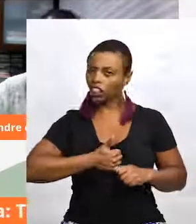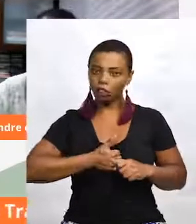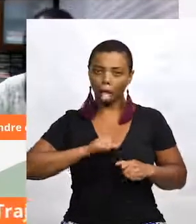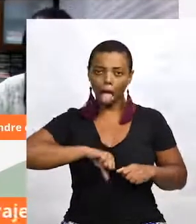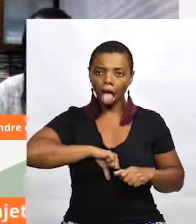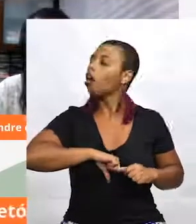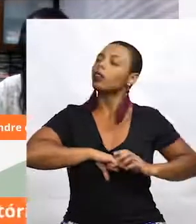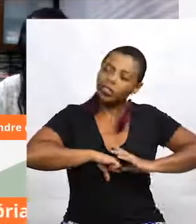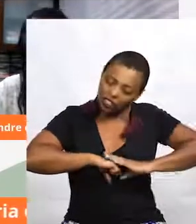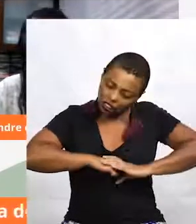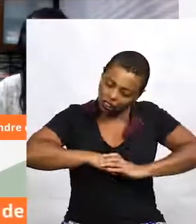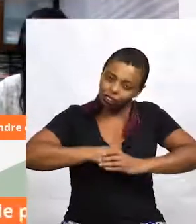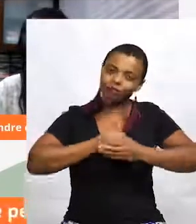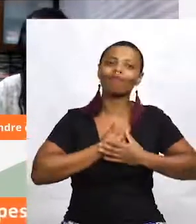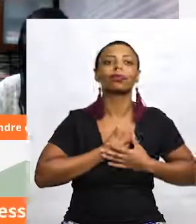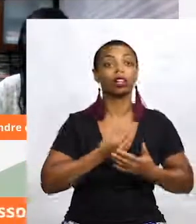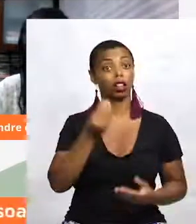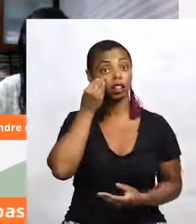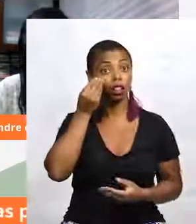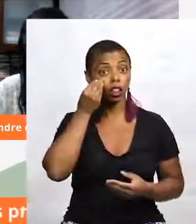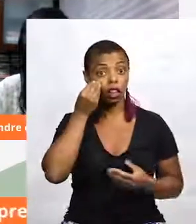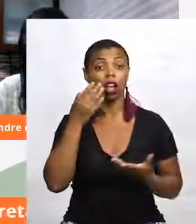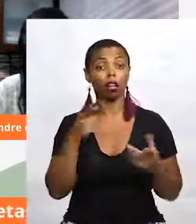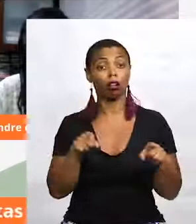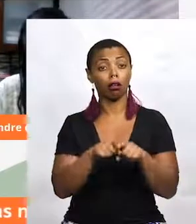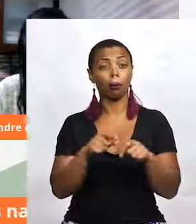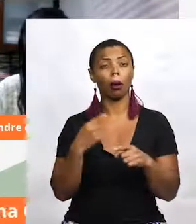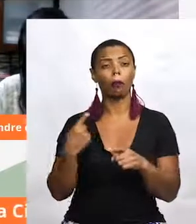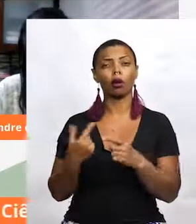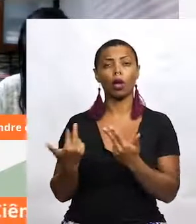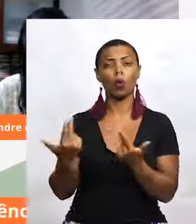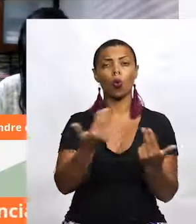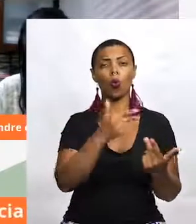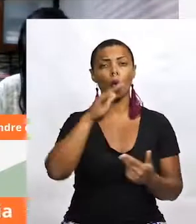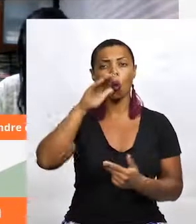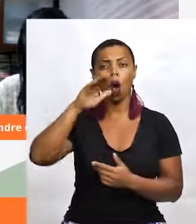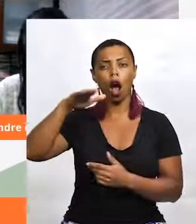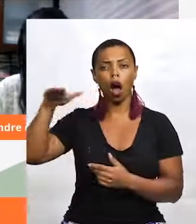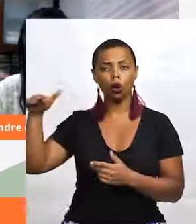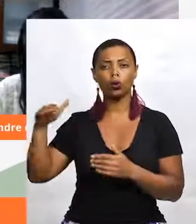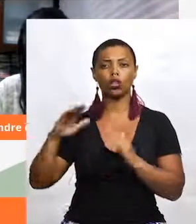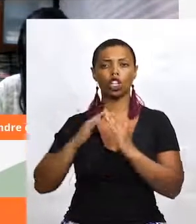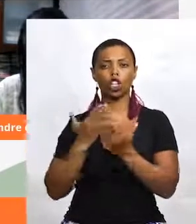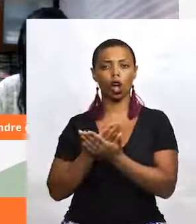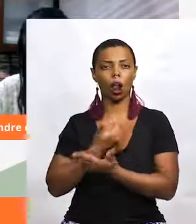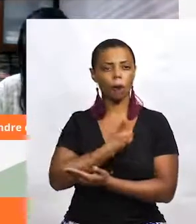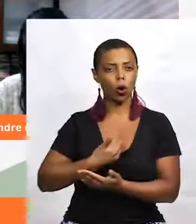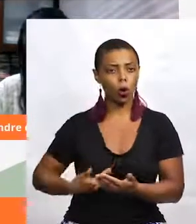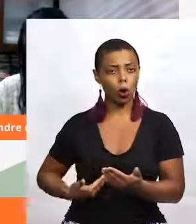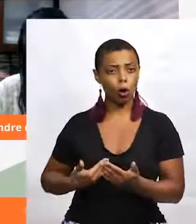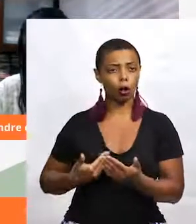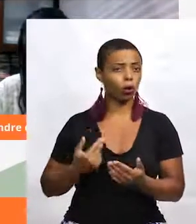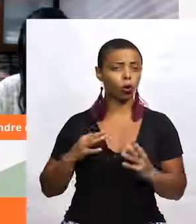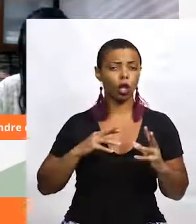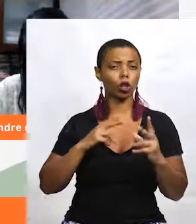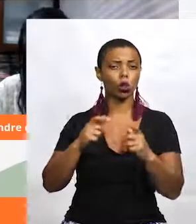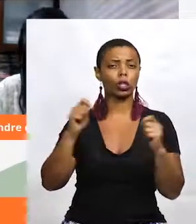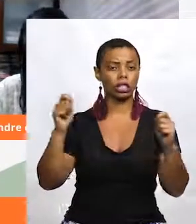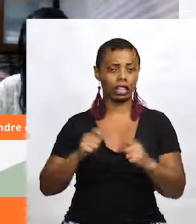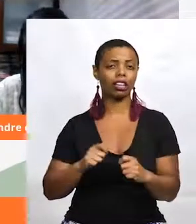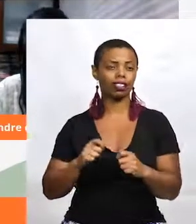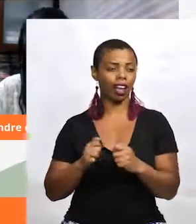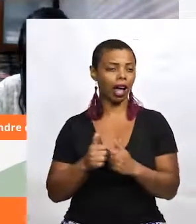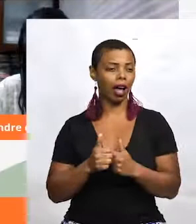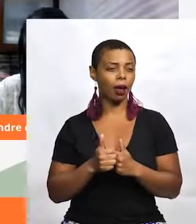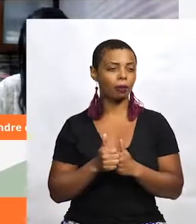de realmente de nivelamento que a gente tem que fazer com os estudantes de escola pública, nem todos chegam em condições de acompanhar uma aula de cálculo,